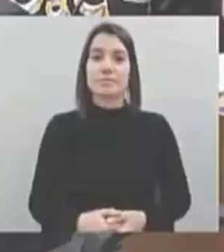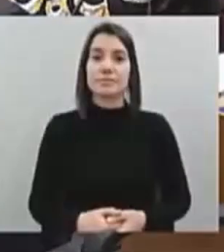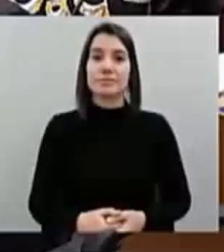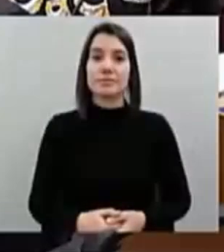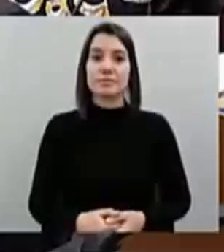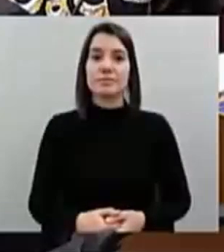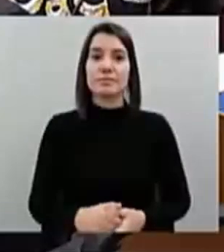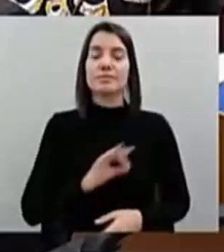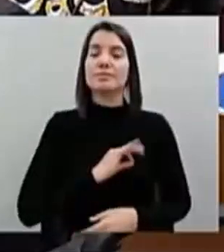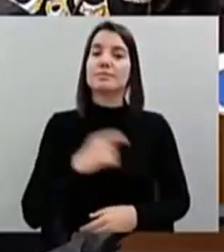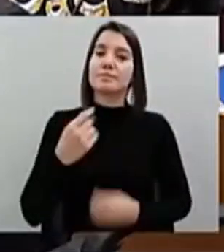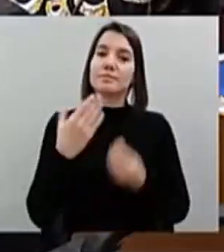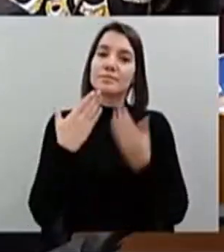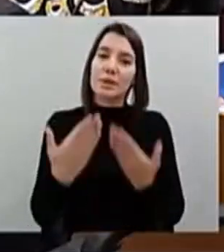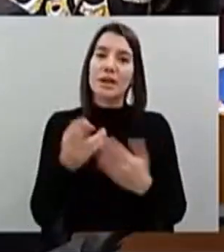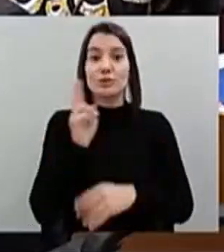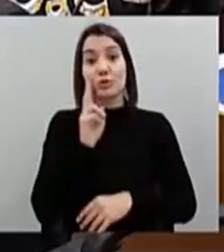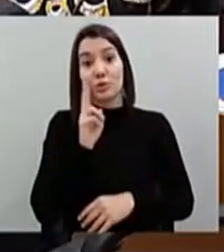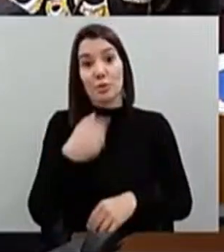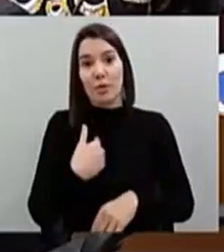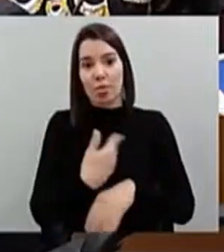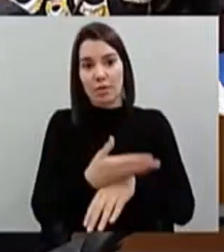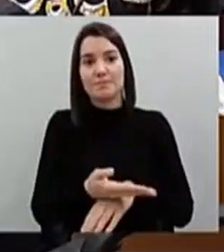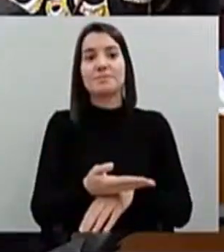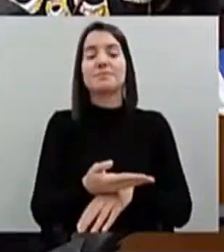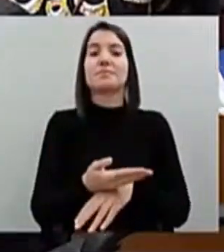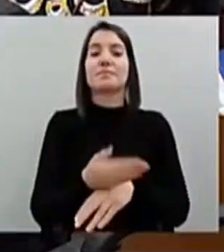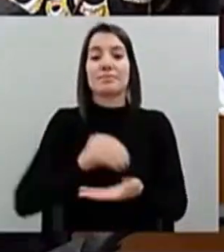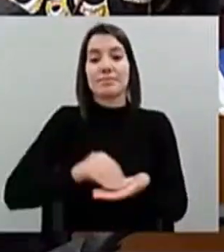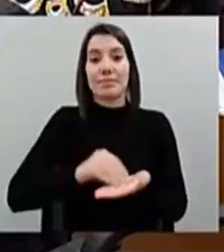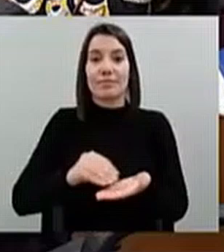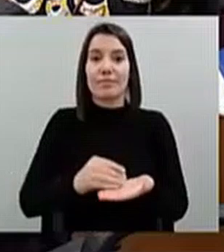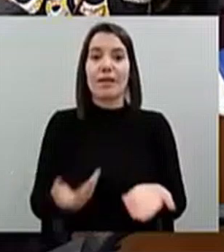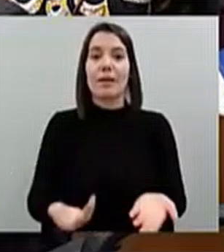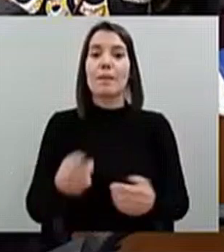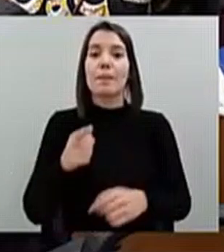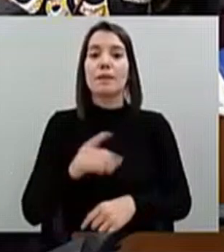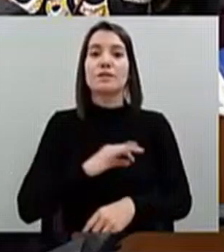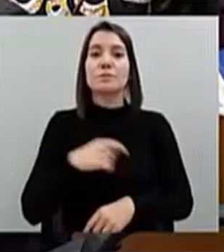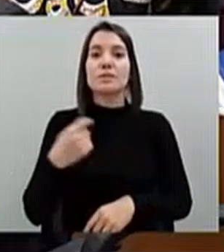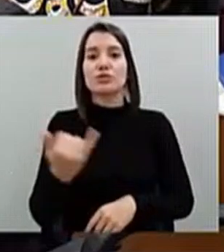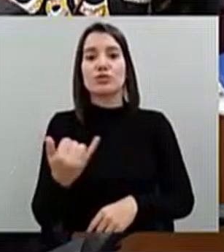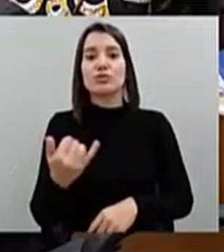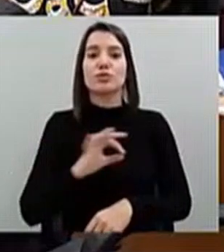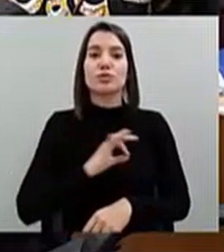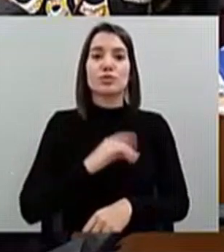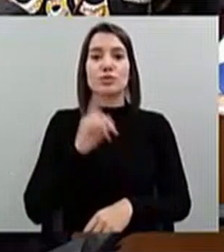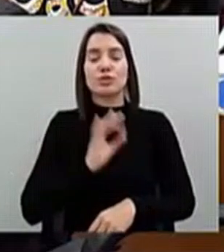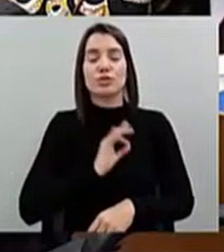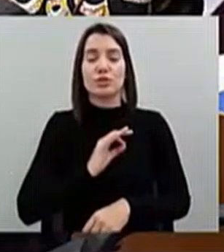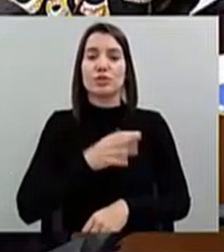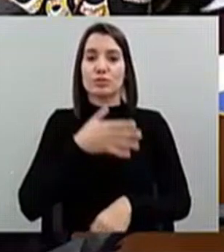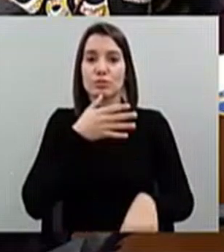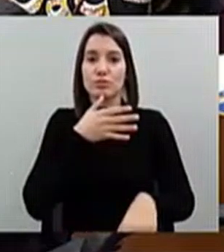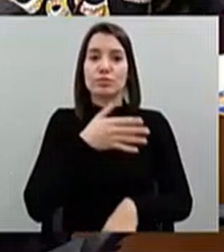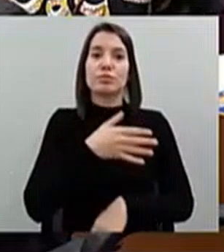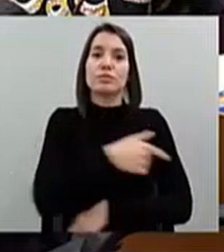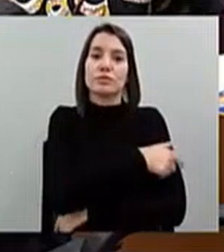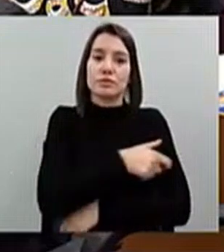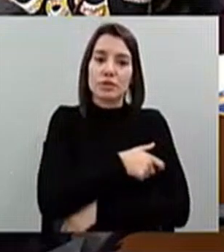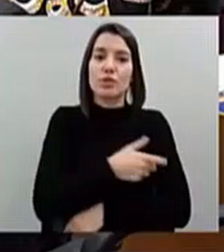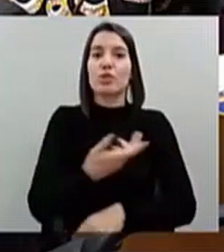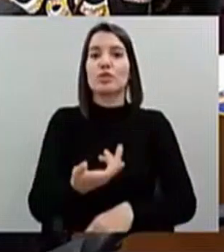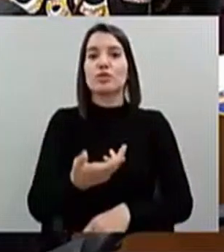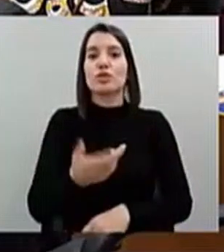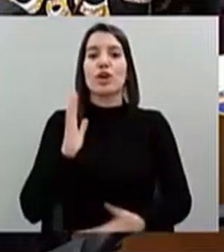Sr. Presidente, muito obrigado e desculpa a minha demora a inscrever-me. Sr. Vice-Presidente, Srs. E Srs. Vereadores, Srs. E Srs. Deputados, caros funcionários da